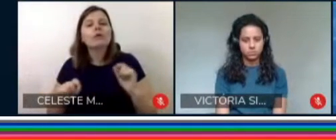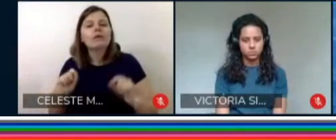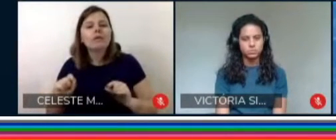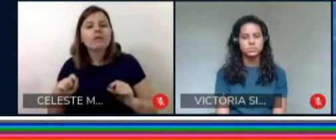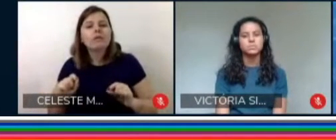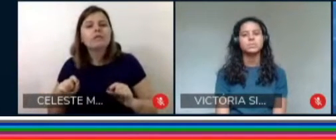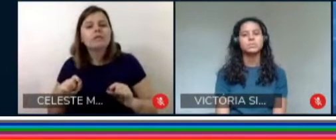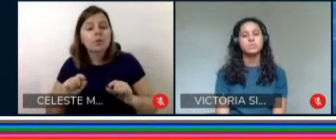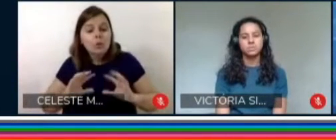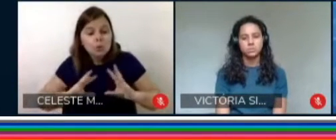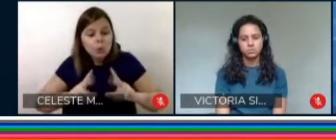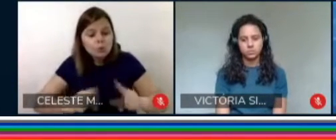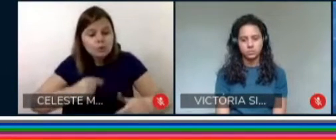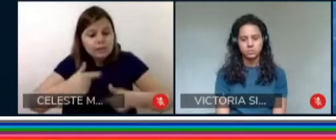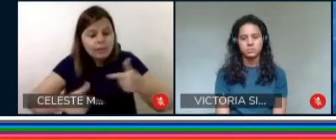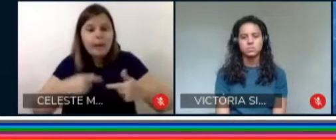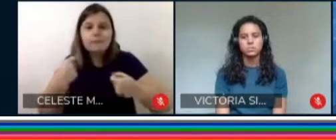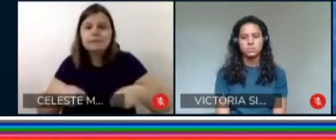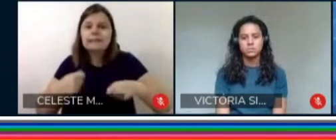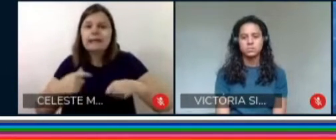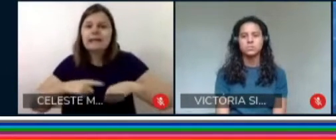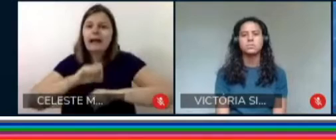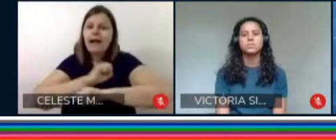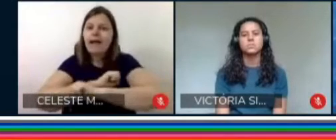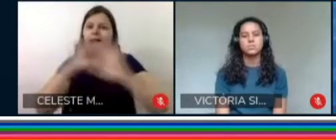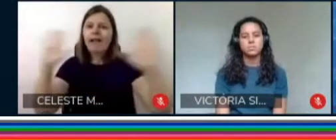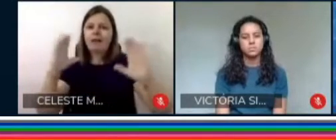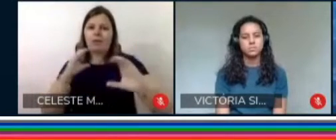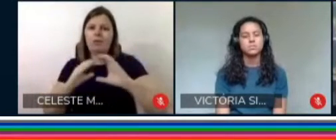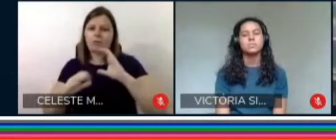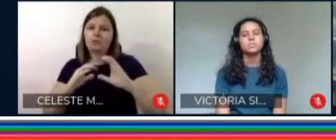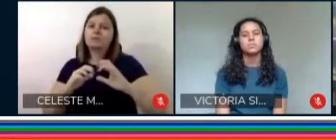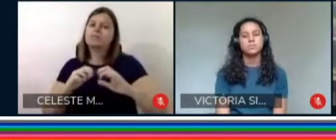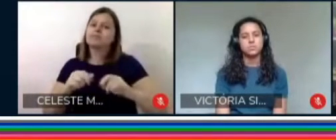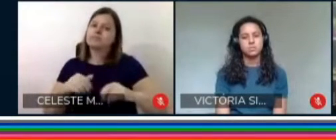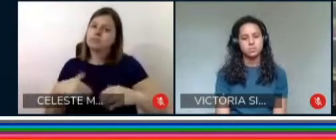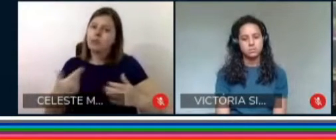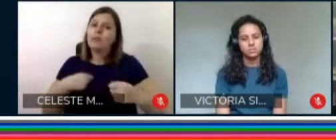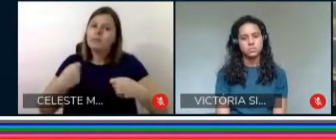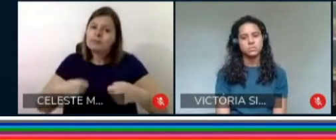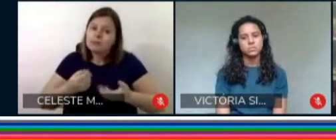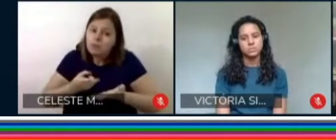tornarem comunicáveis, né? Desde que a gente dê seguimento a eles, tá?